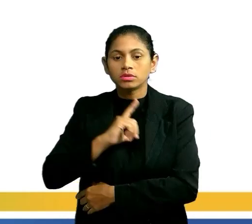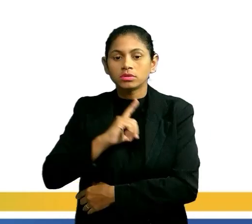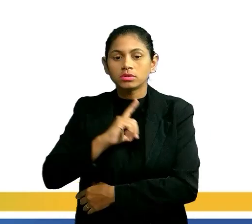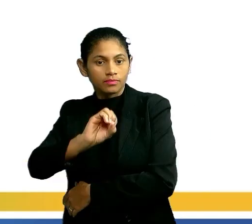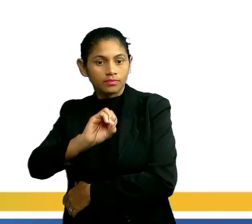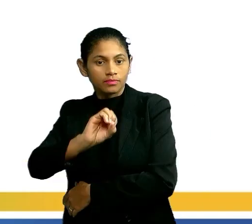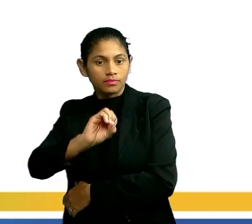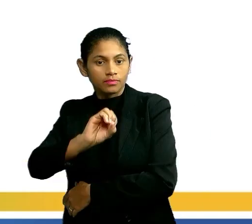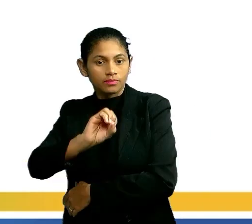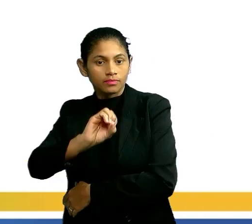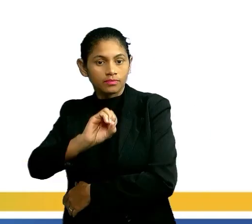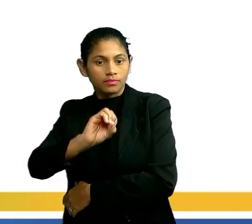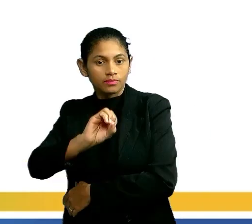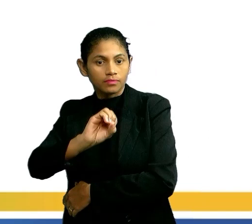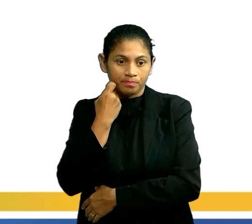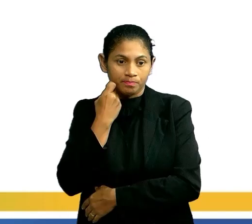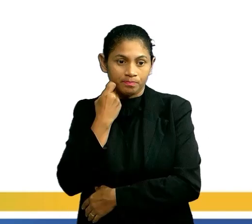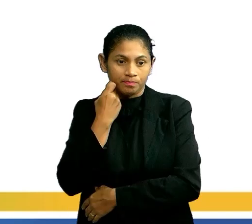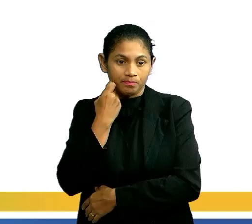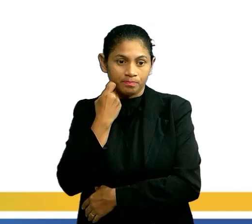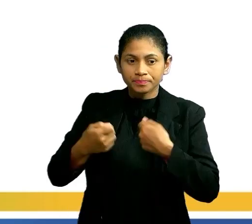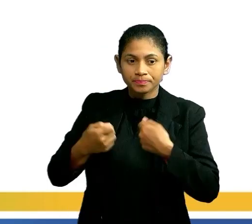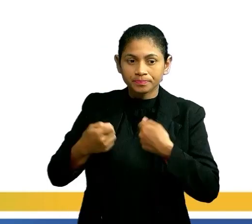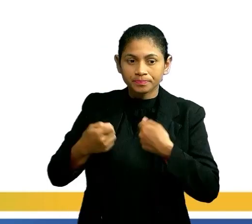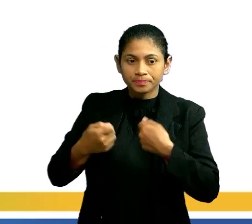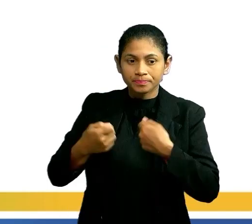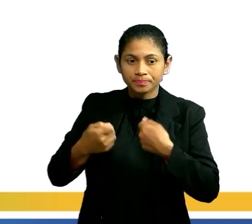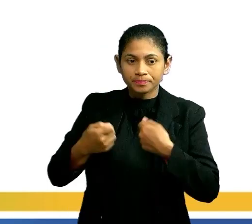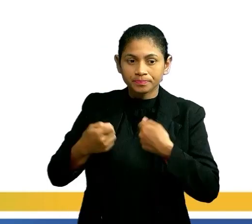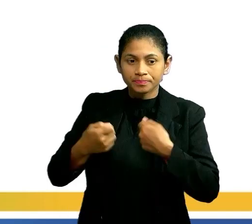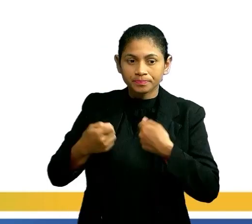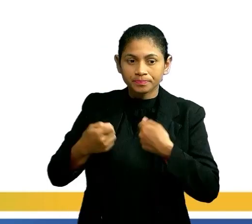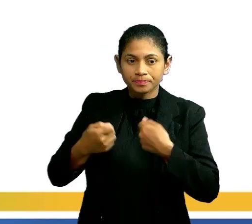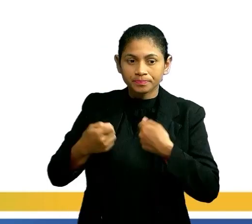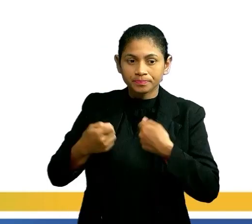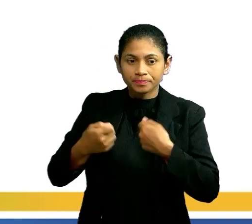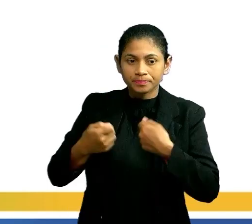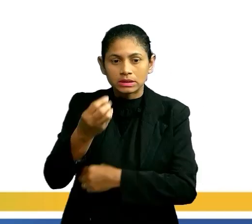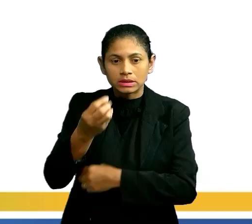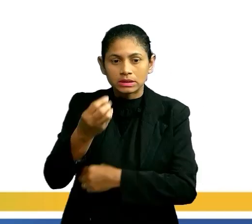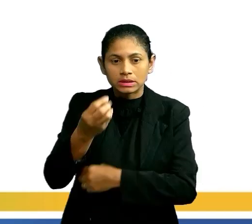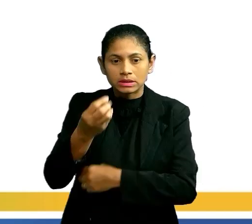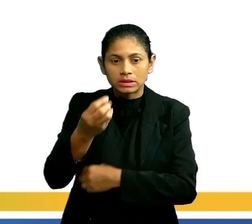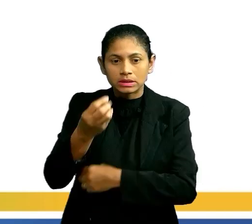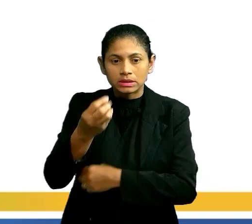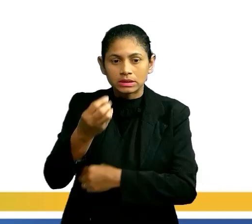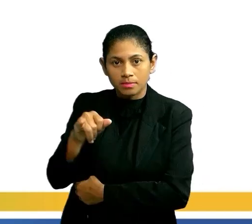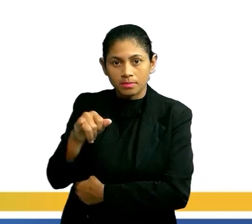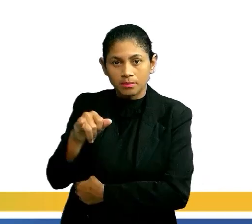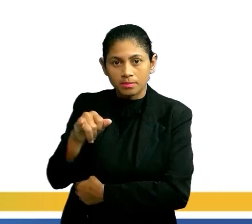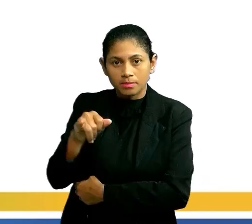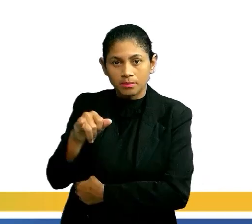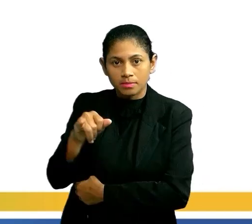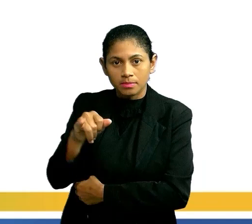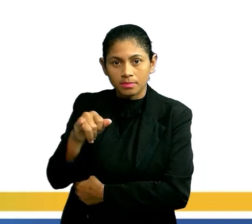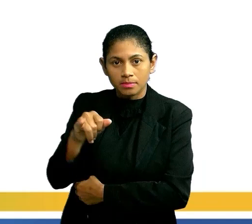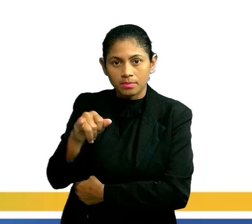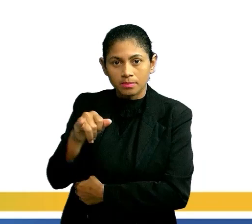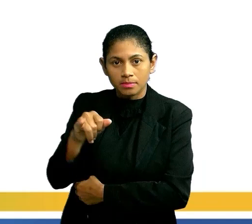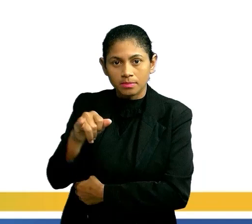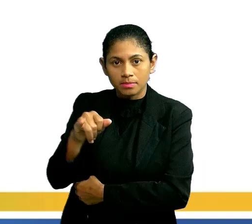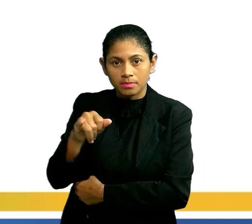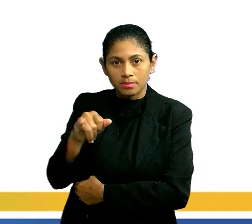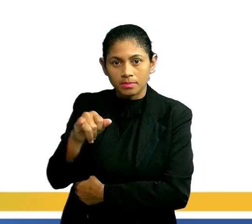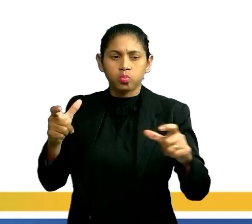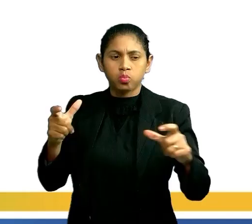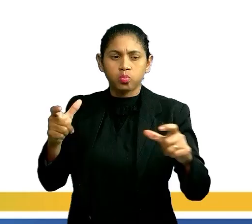metros. Considere 3 como aproximação para o π. O aumento da medida do raio do tanque em metros deve ser